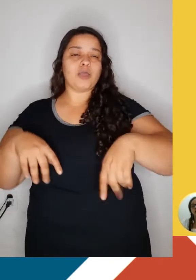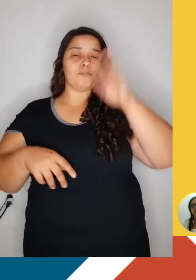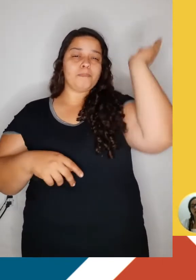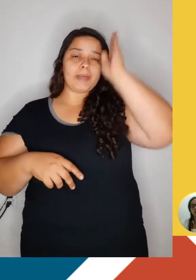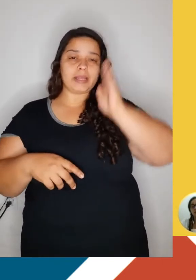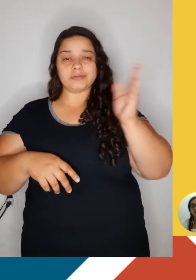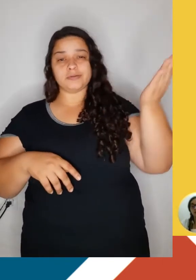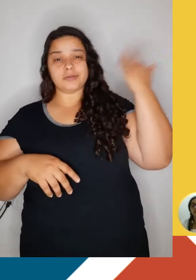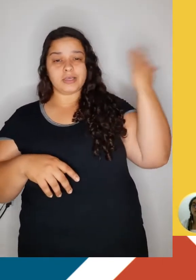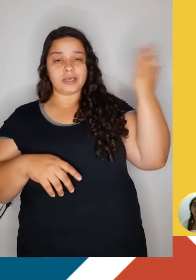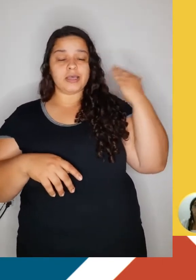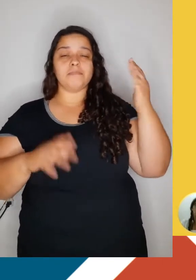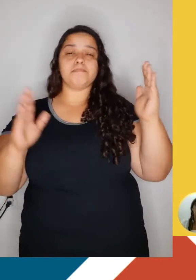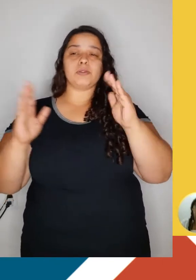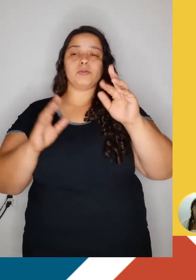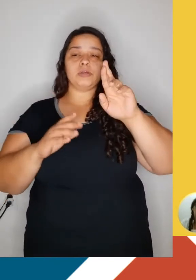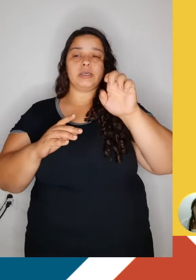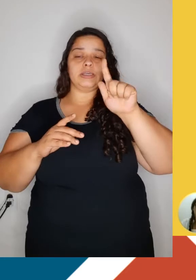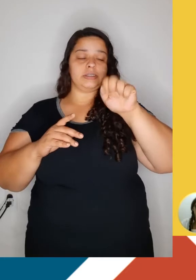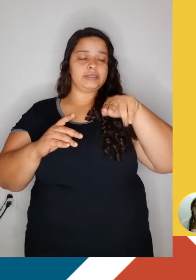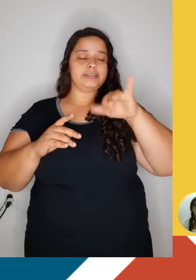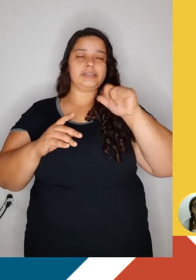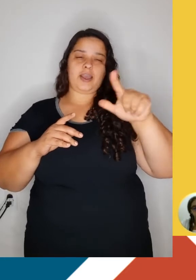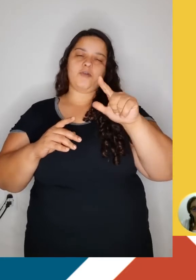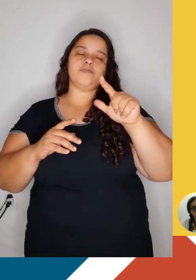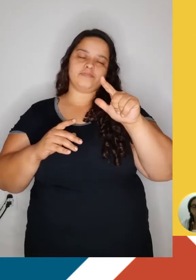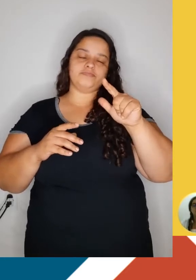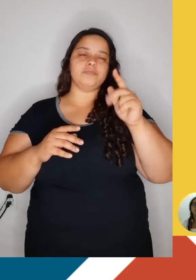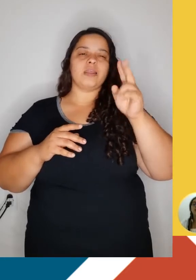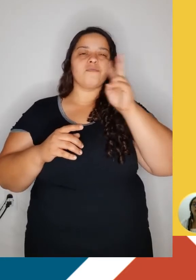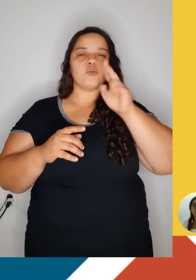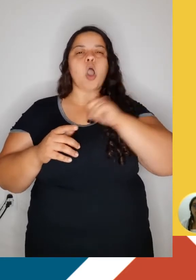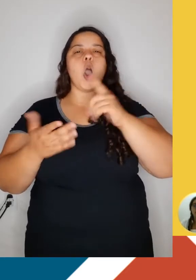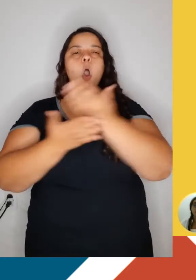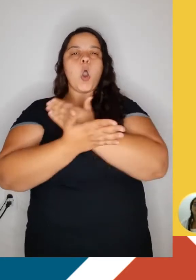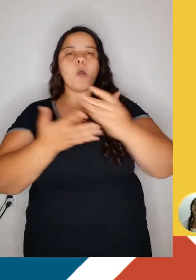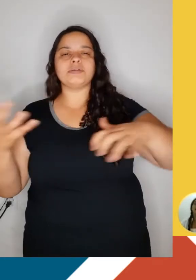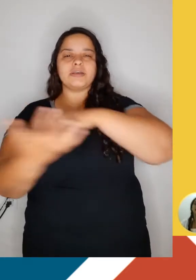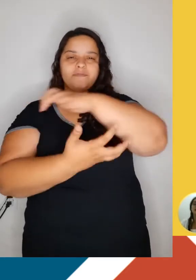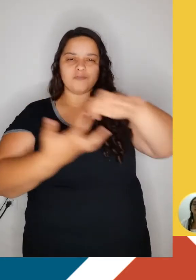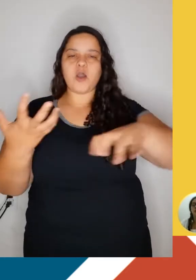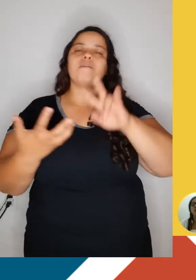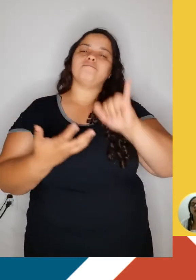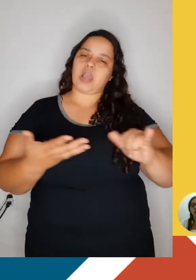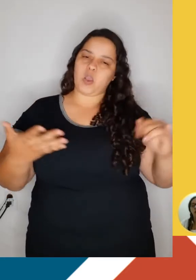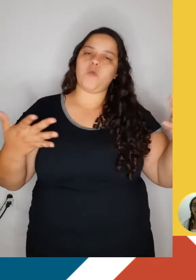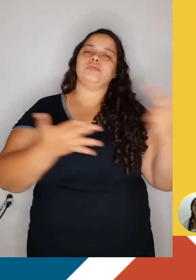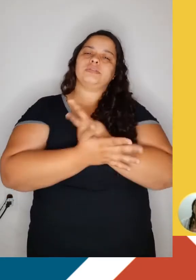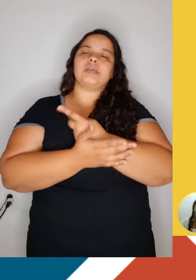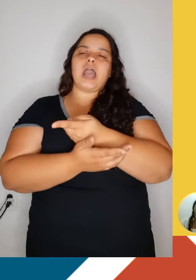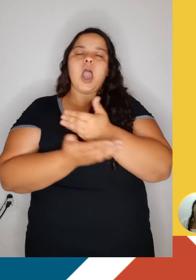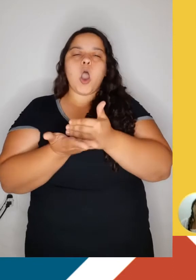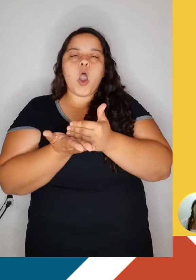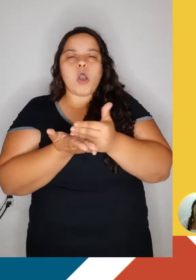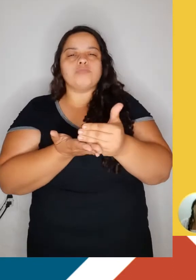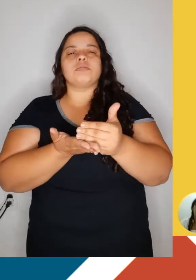no território brasileiro durante o período regencial. Contudo, algumas revoltas ainda vão ocorrer